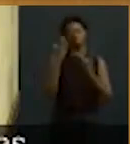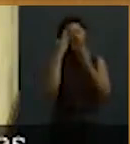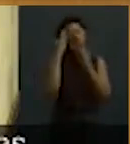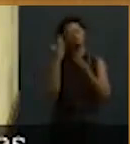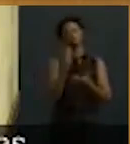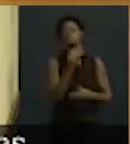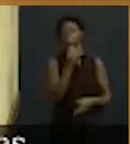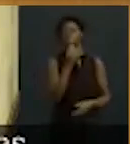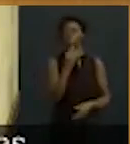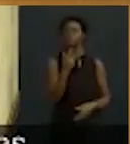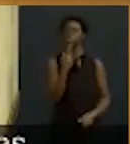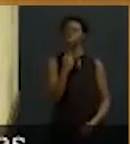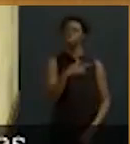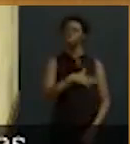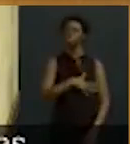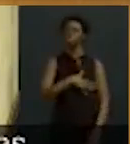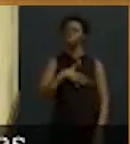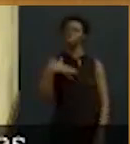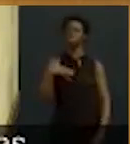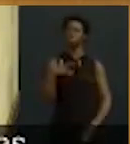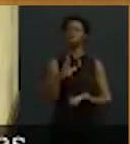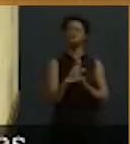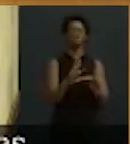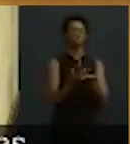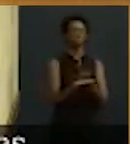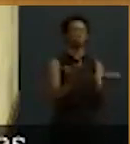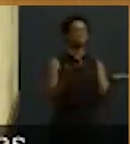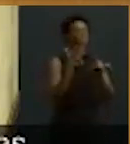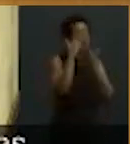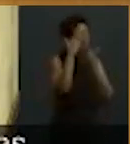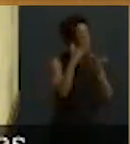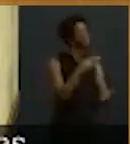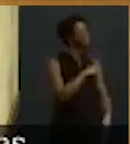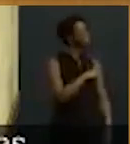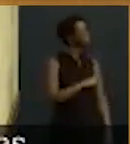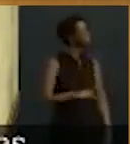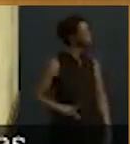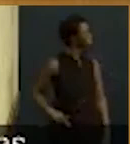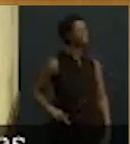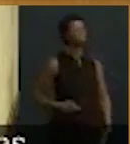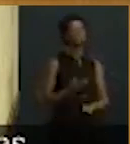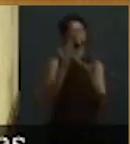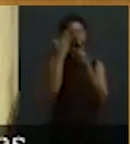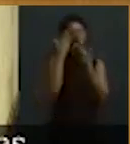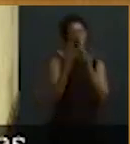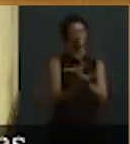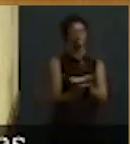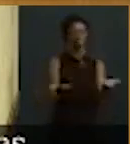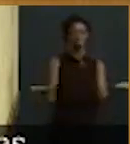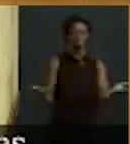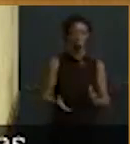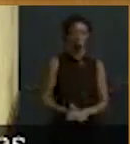digo que me sinto honrado de representar a todos. Muito obrigado, senhora presidente, muito obrigado a todos.